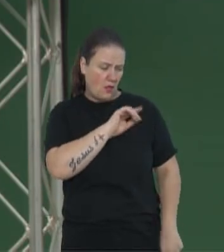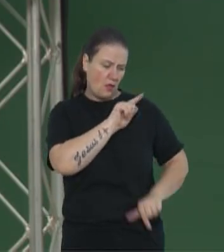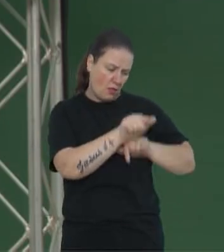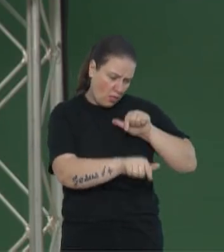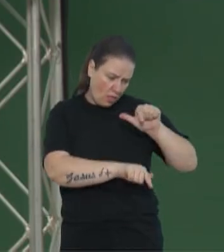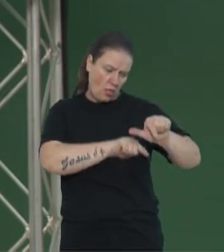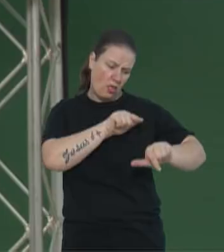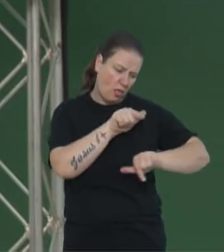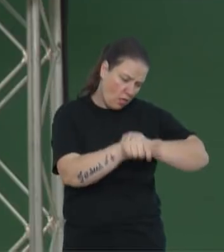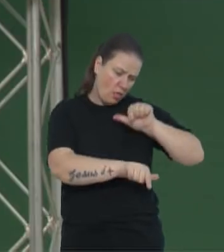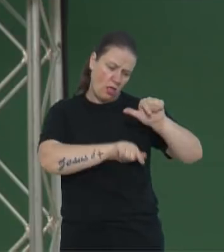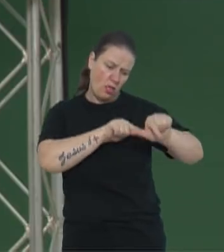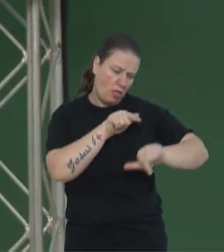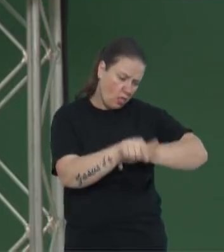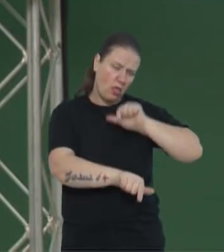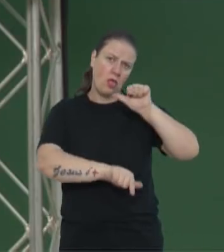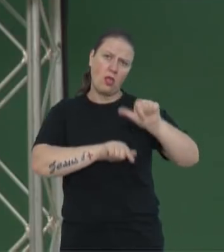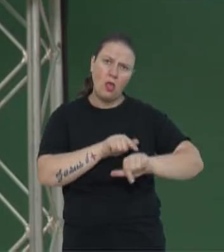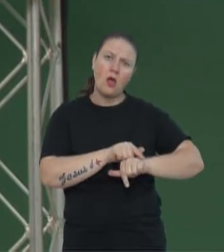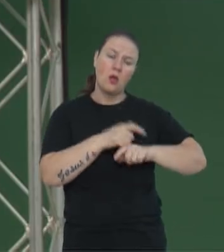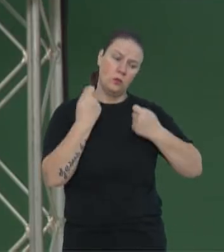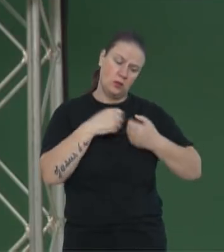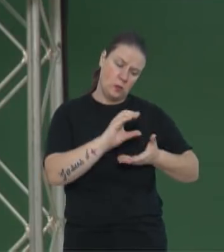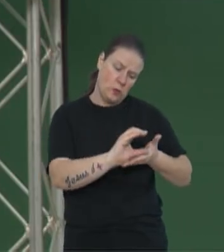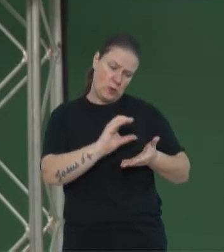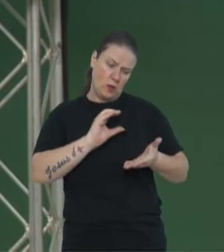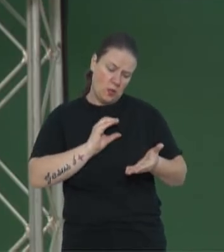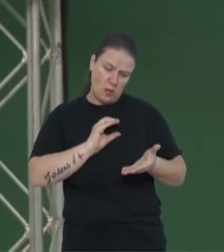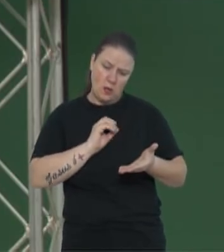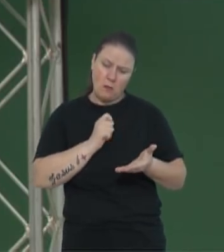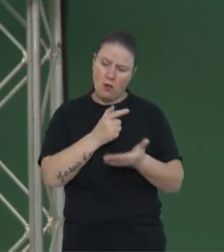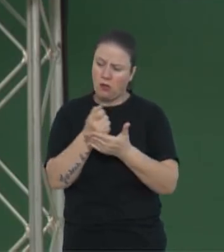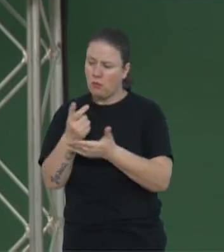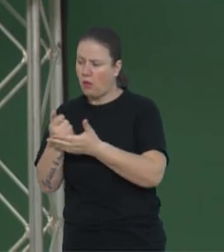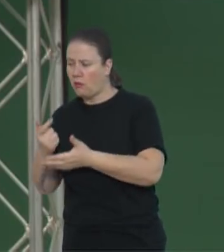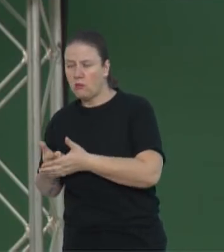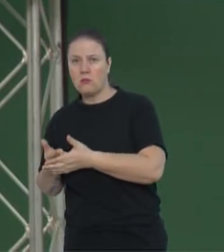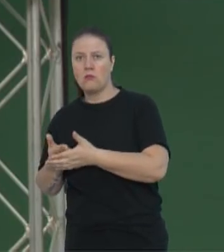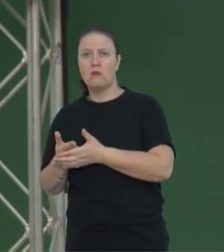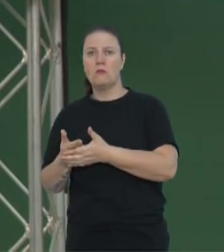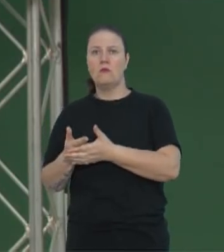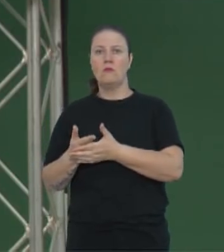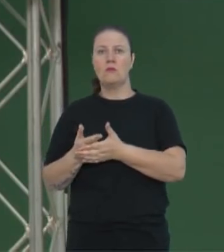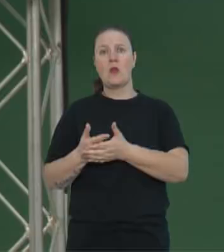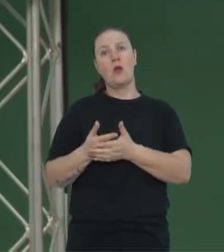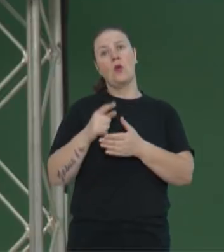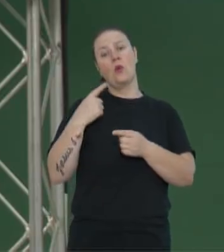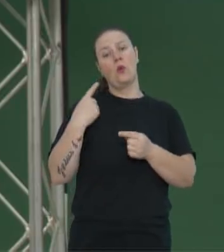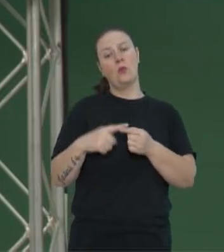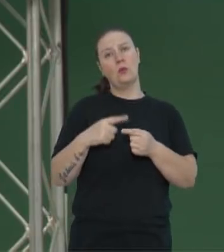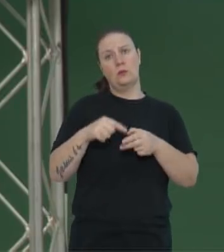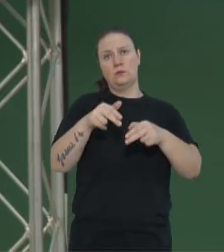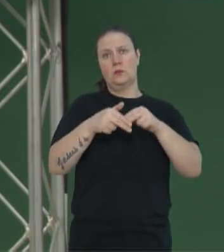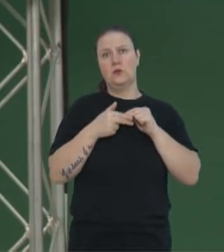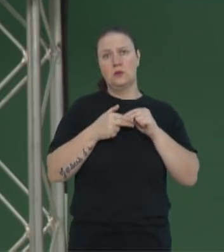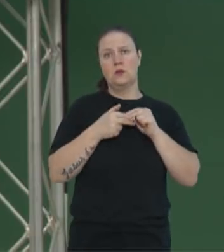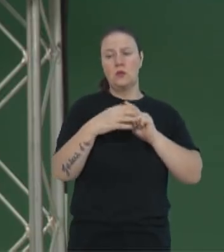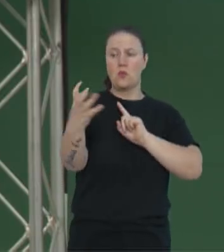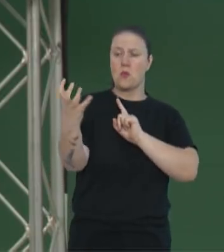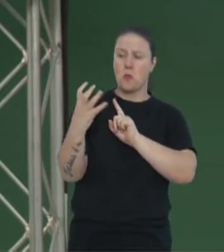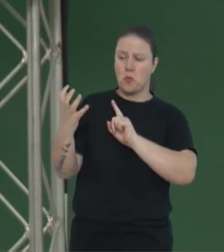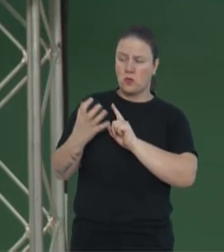bastante para ganhar um tanto para poder me sustentar. E nessa elas vão sendo manipuladas pelos patrões, por exemplo, porque